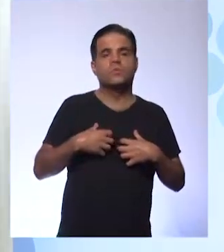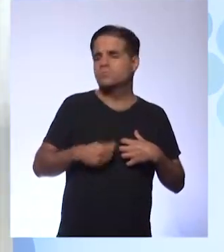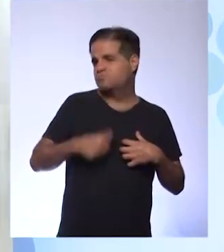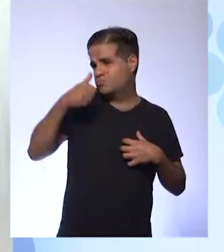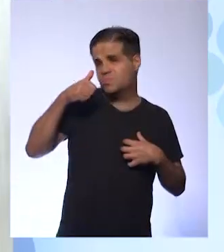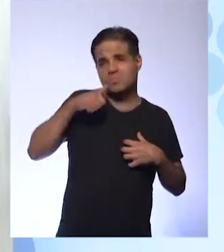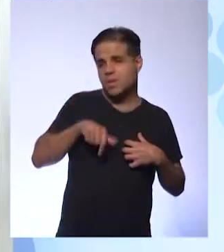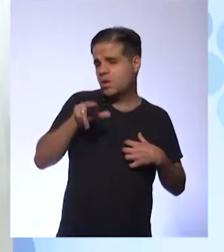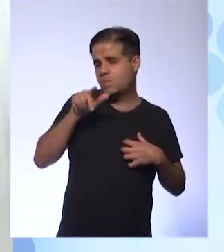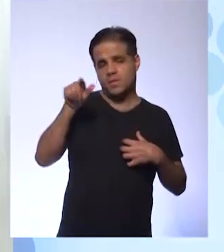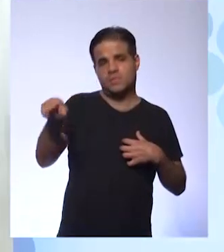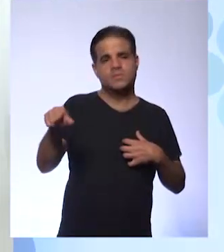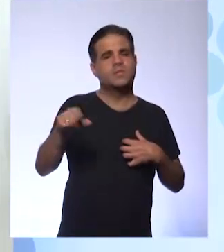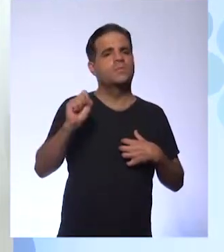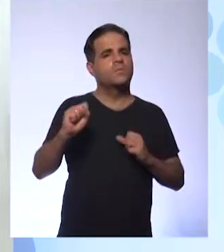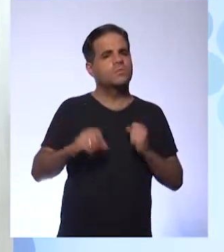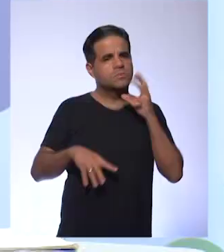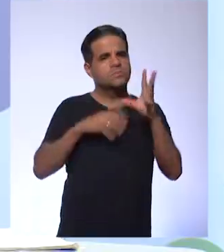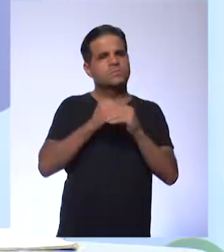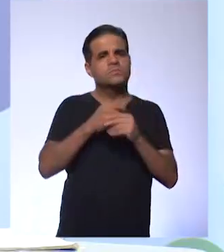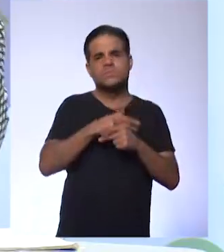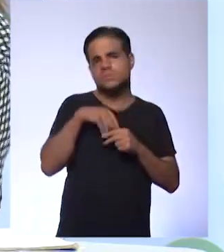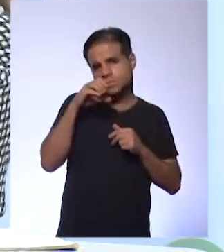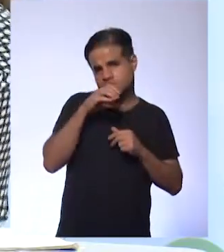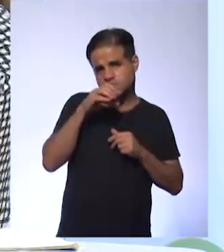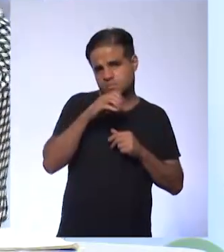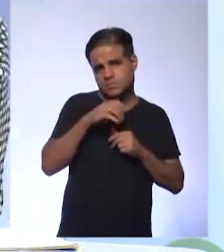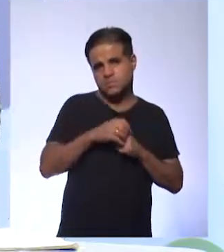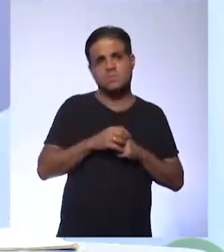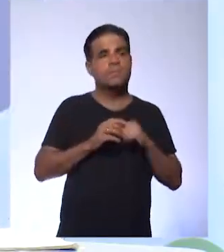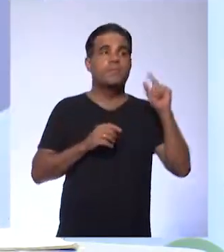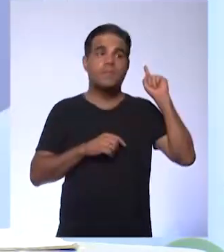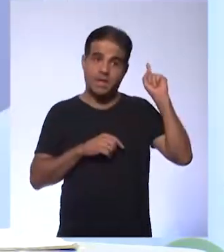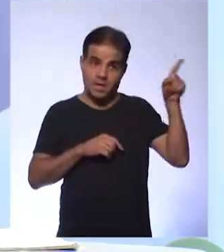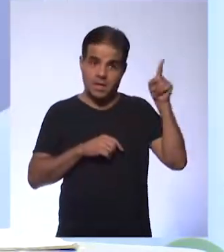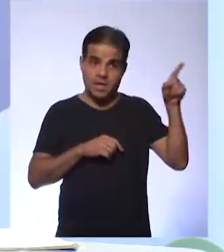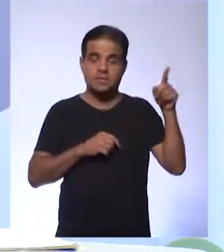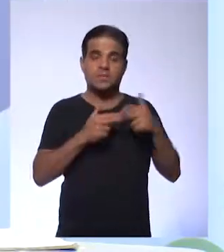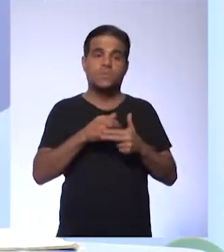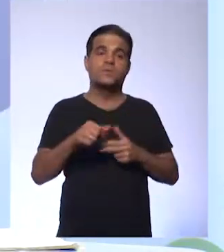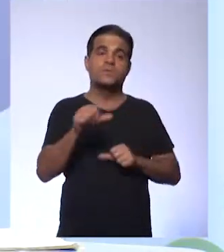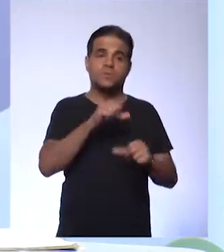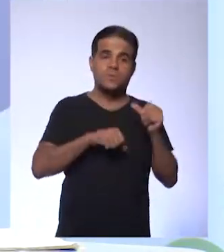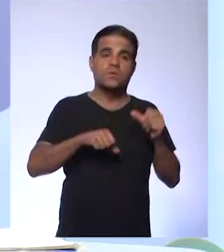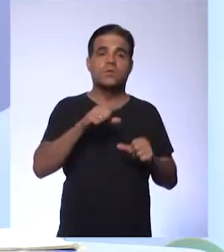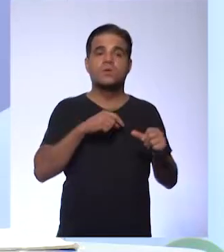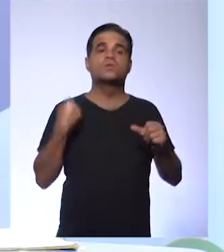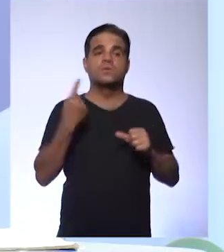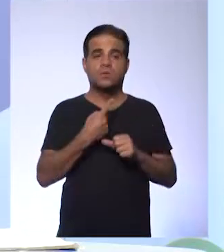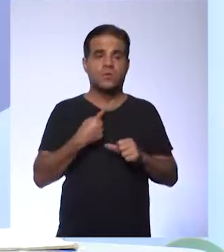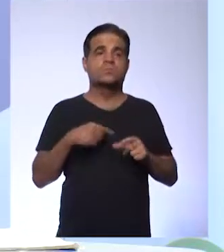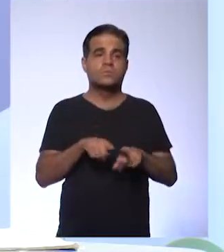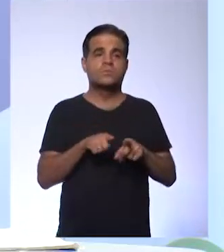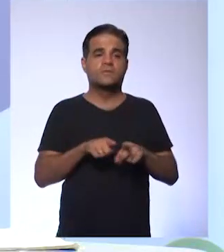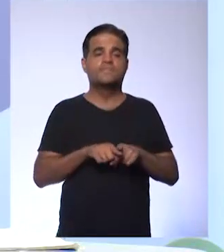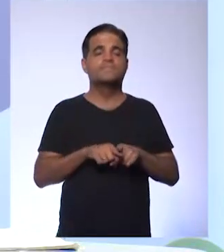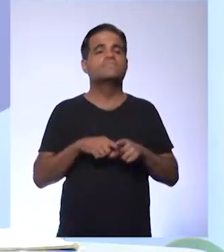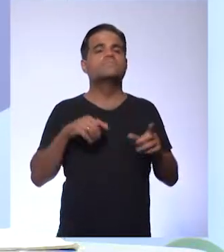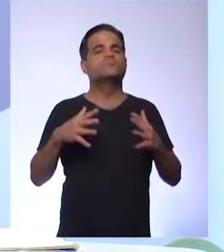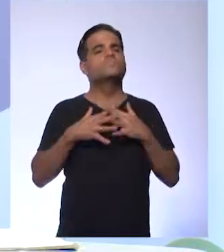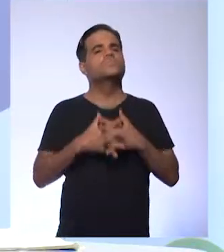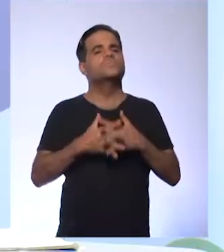melhor irmã. E Agora, aqui também. Posso complementar uma coisa rapidinho? Olha só. Manda. Essa coisa de trocar, e às vezes a gente também acabar